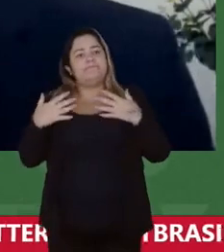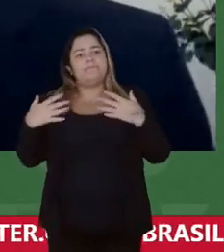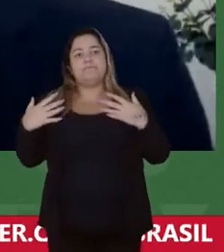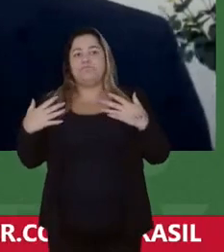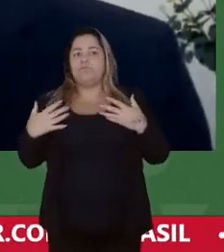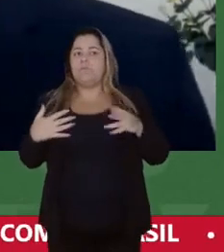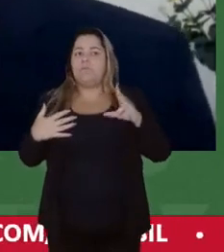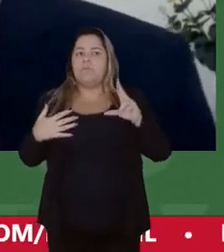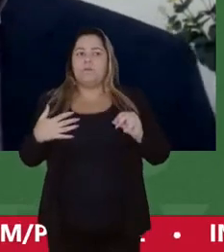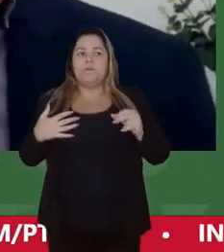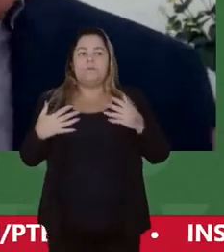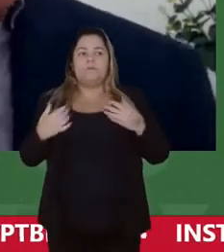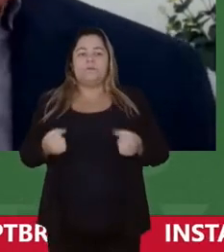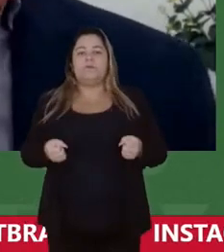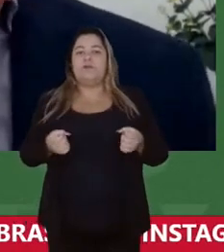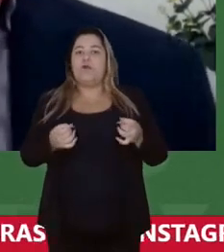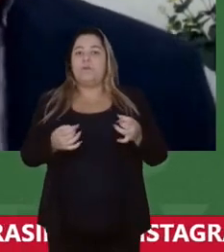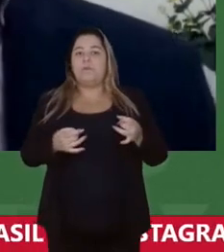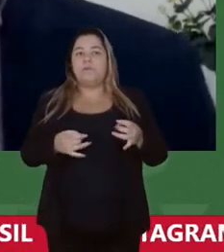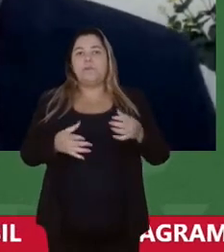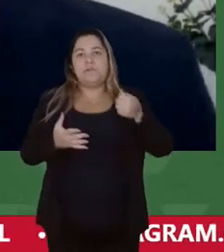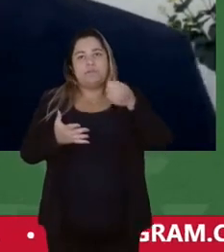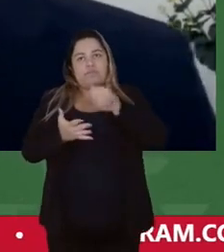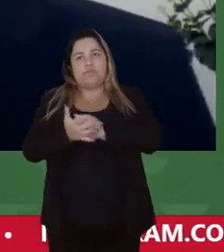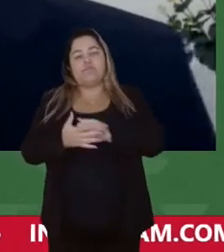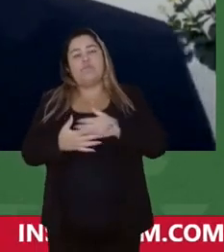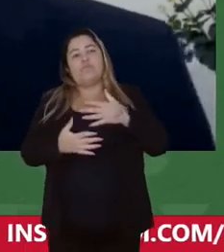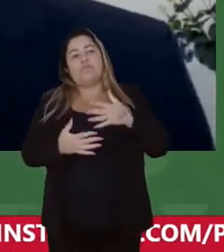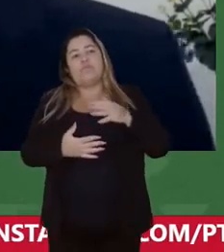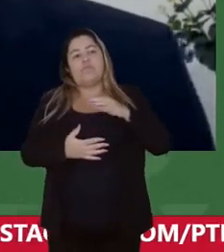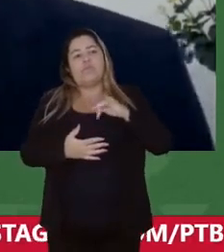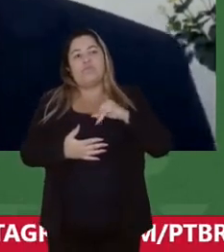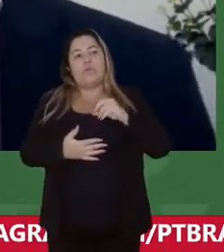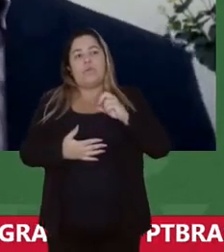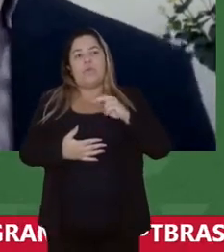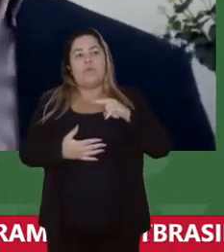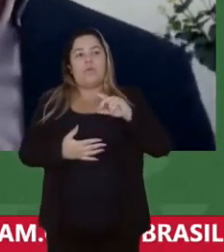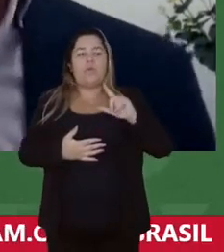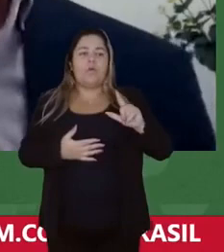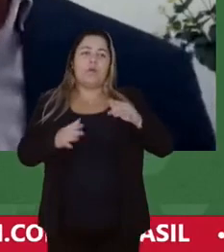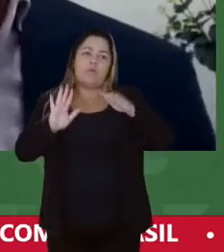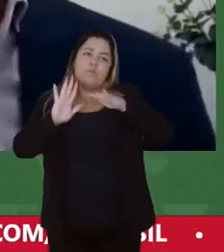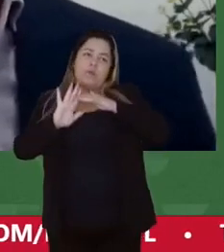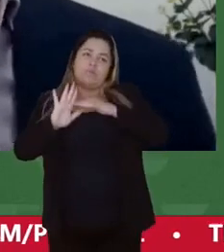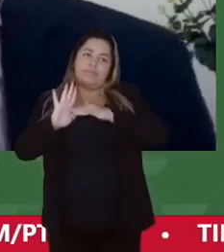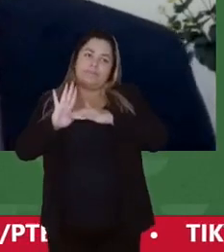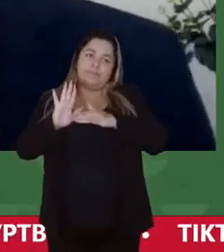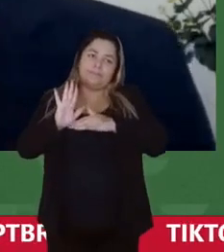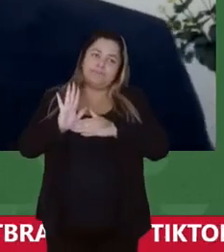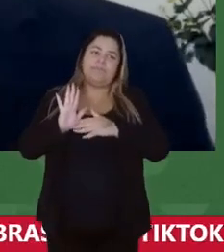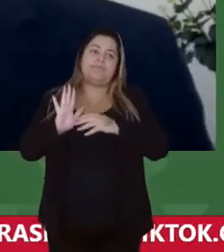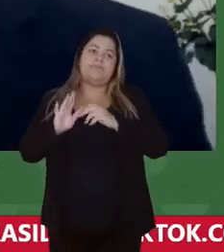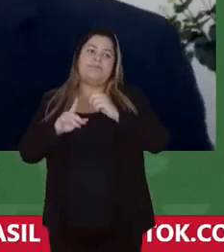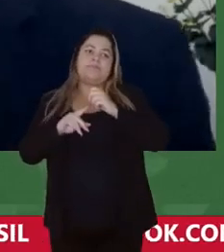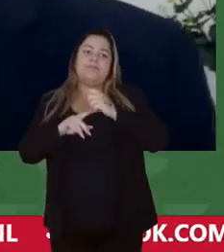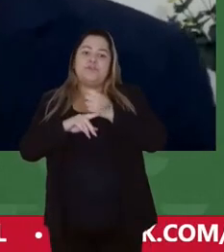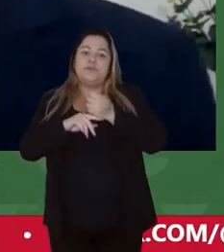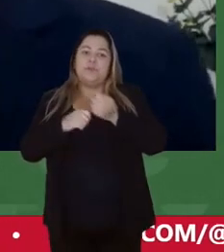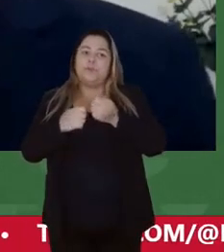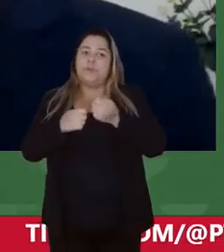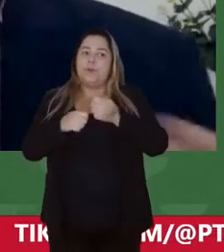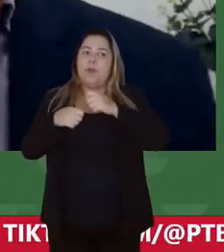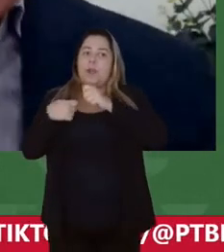desta pauta de direitos. Esses dias um grande jornal me perguntou se nós vamos trabalhar com a pauta da economia popular versus a pauta